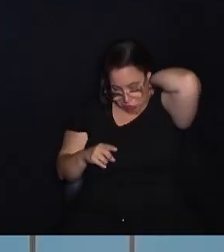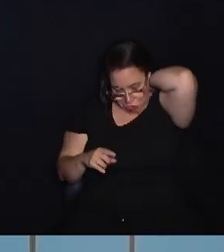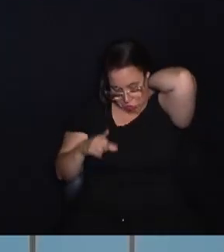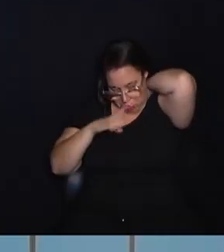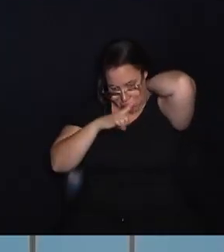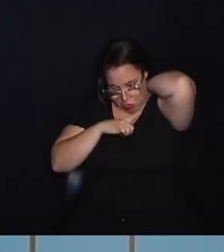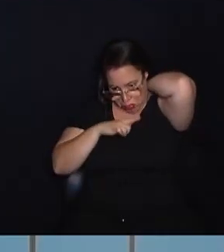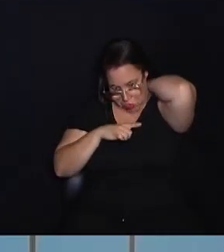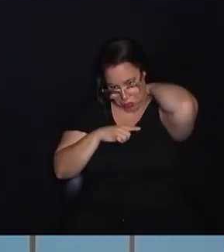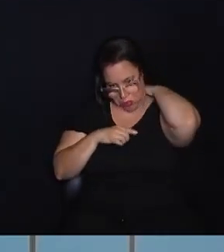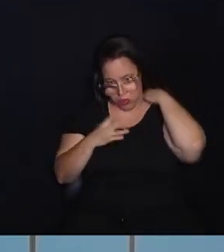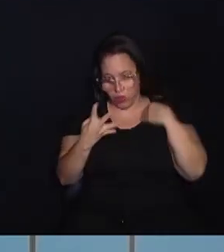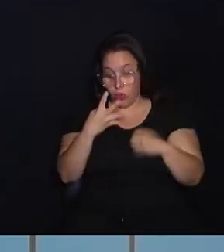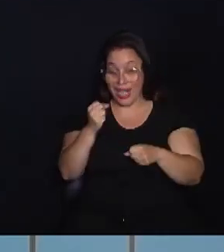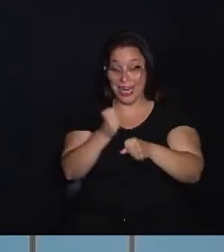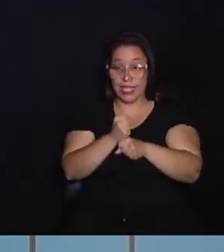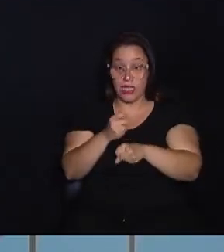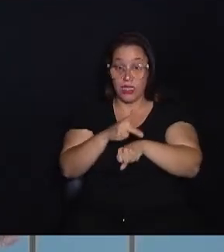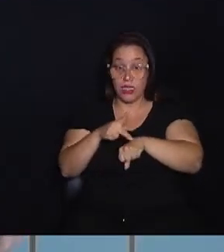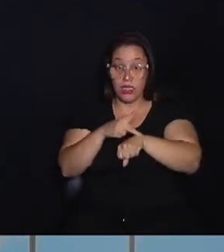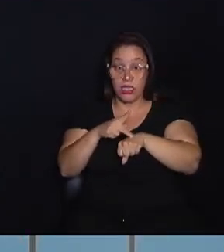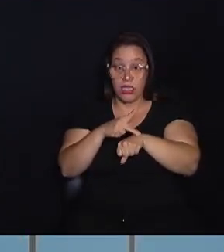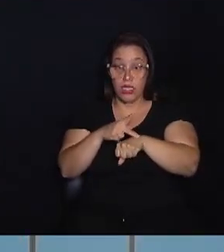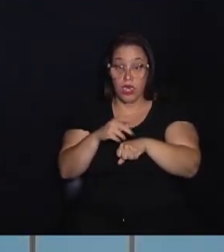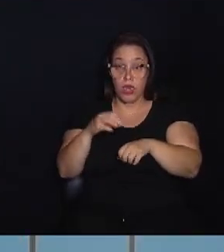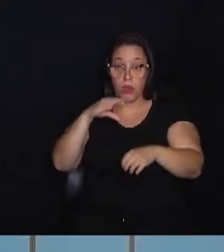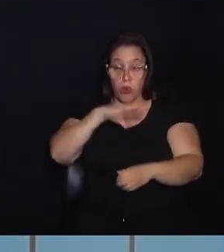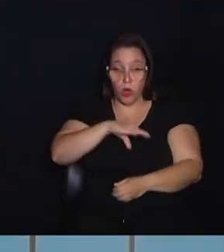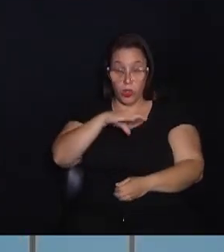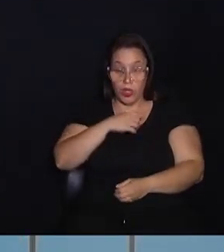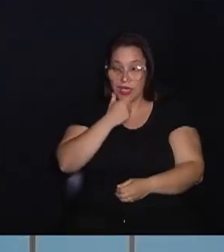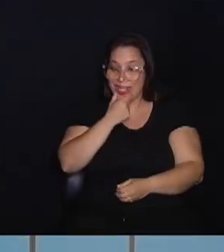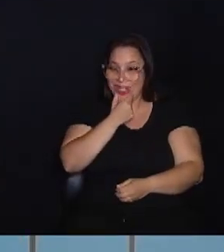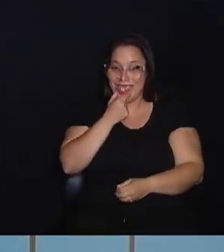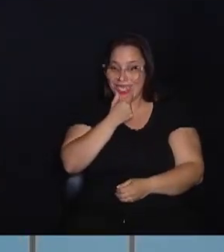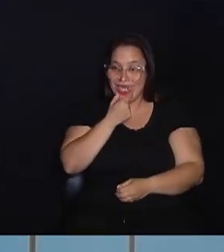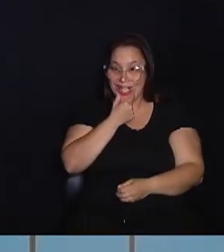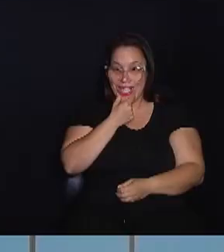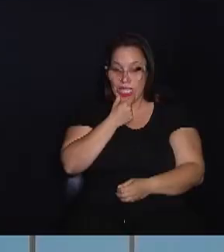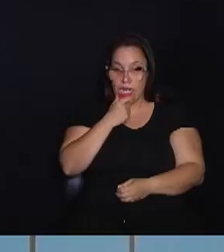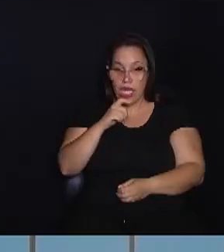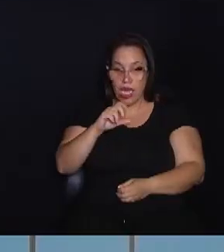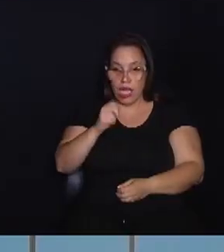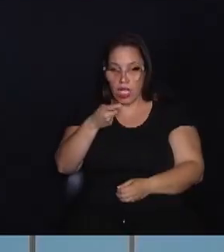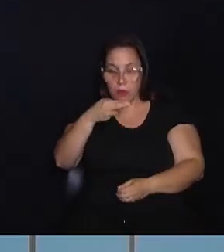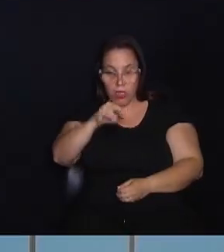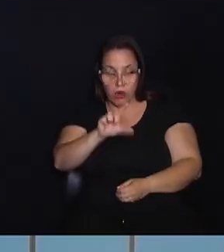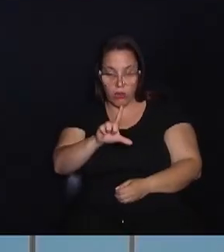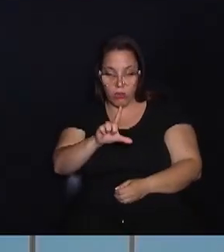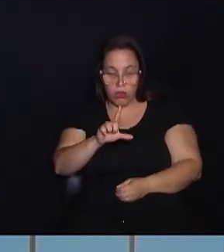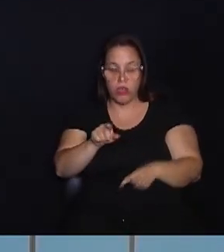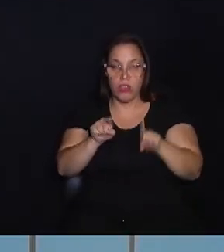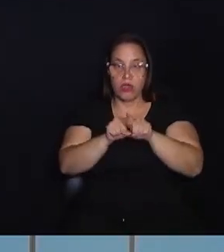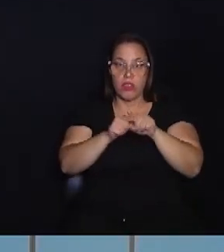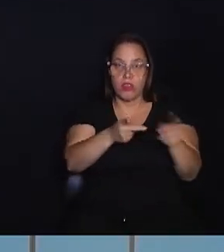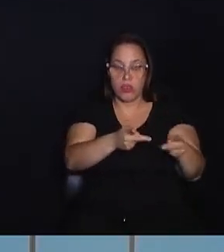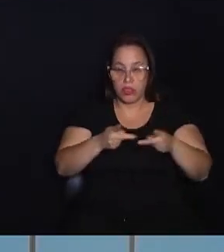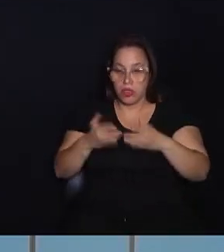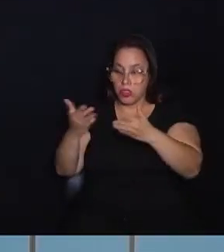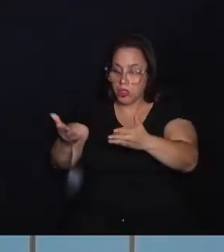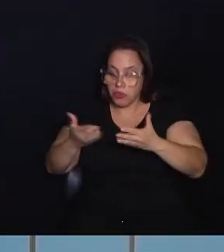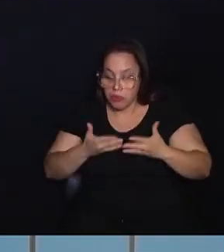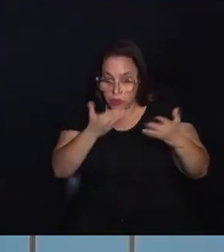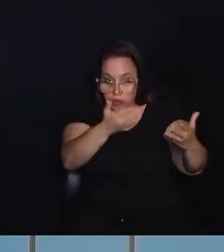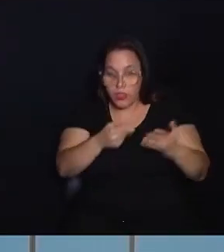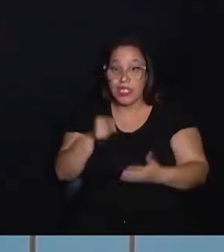gente transmite para 40 países, então tem transmissão em português, em inglês e espanhol, né? E também convido a tua equipe, se